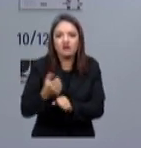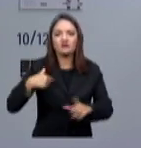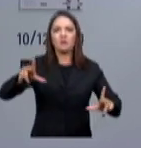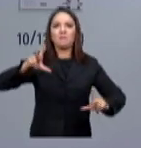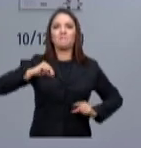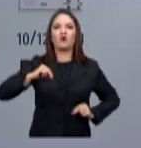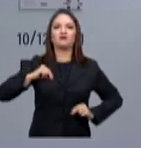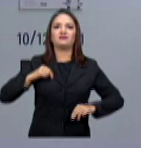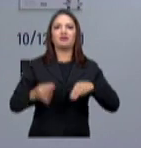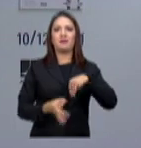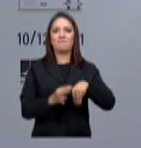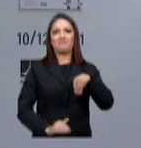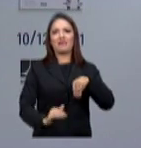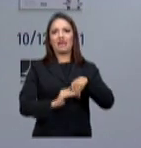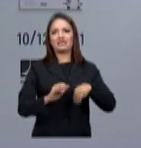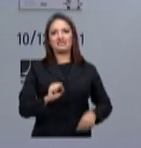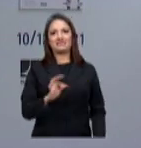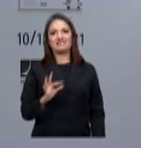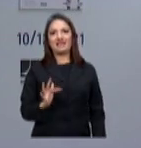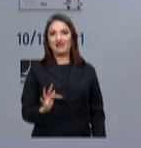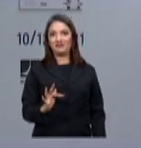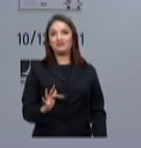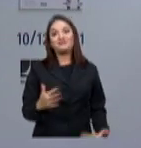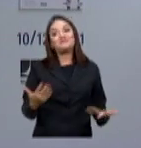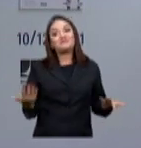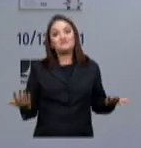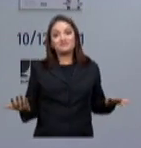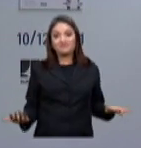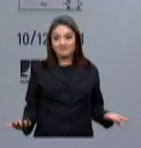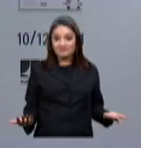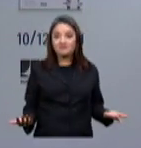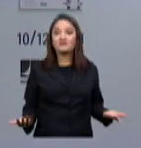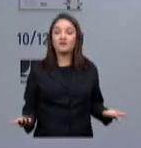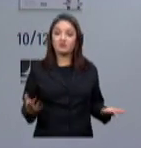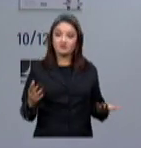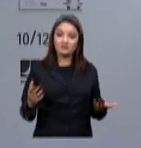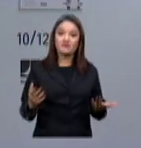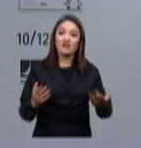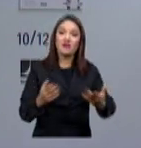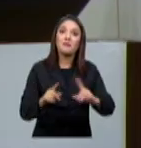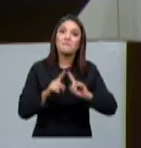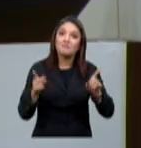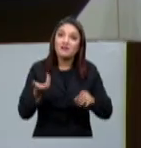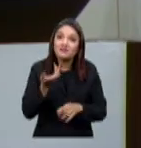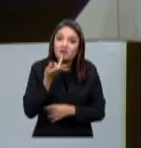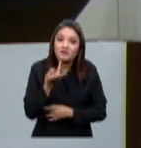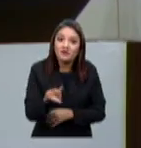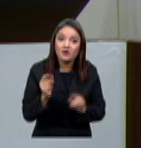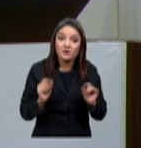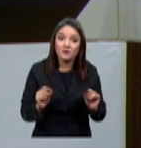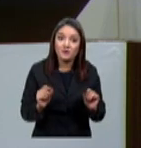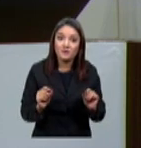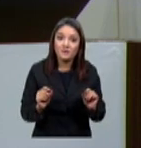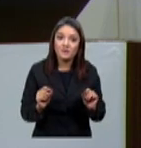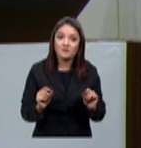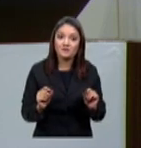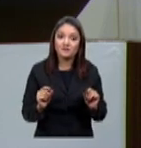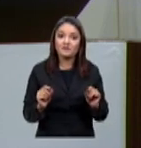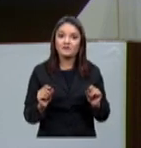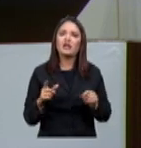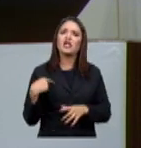avanço histórico é relativamente um hiato pequeno quer dizer que nós fizemos sim